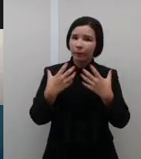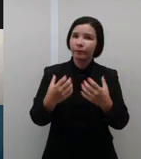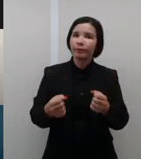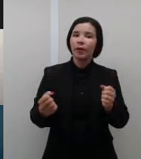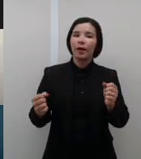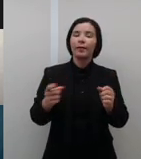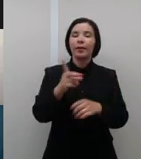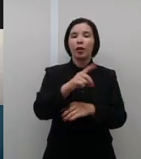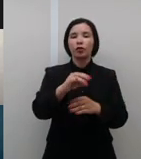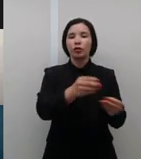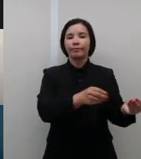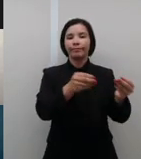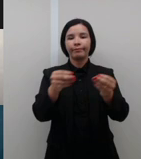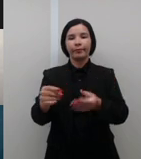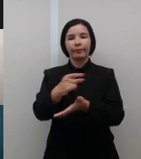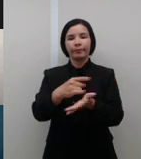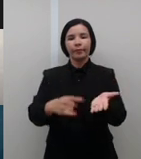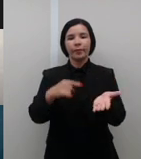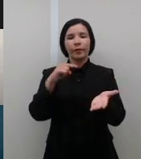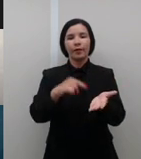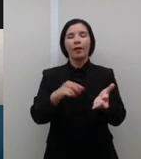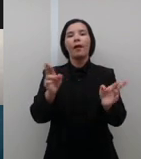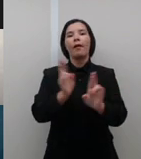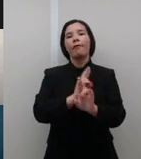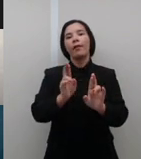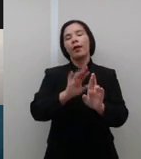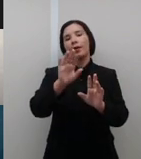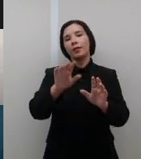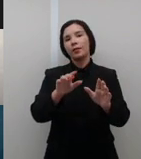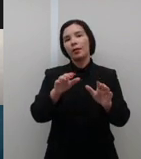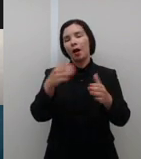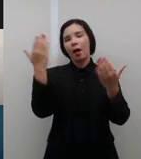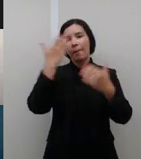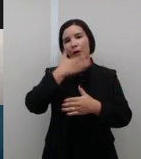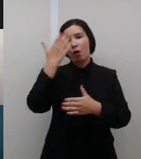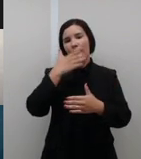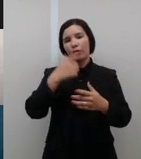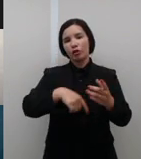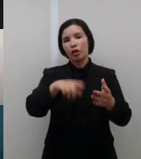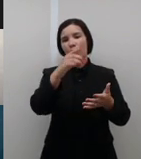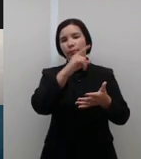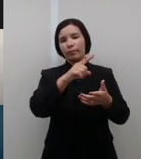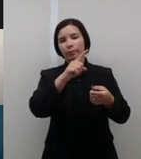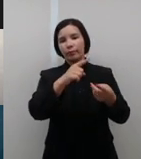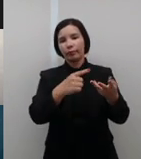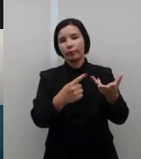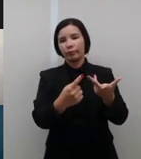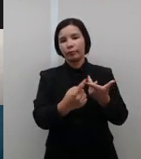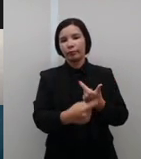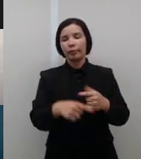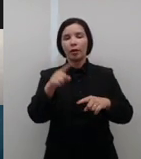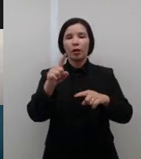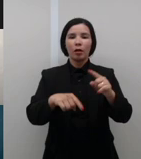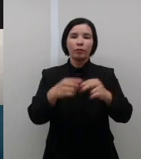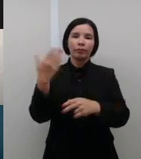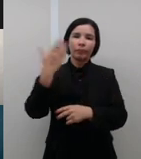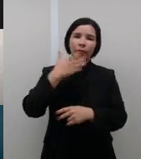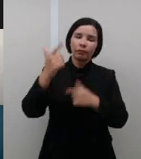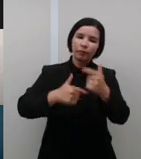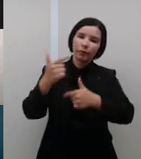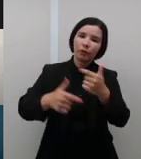da documentação referente à prova de títulos, relembro, excetuados, relativos à comprovação das atividades jurídicas